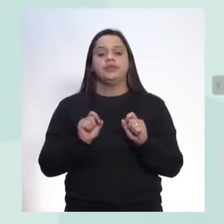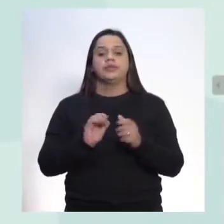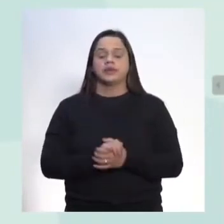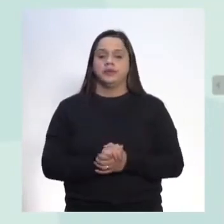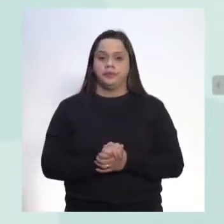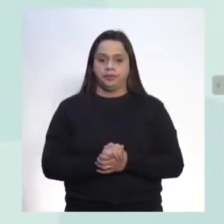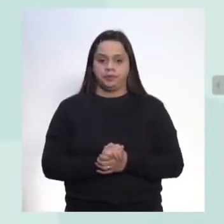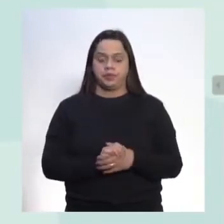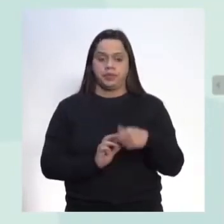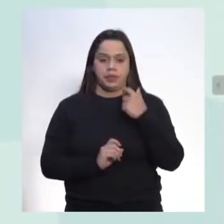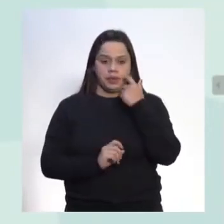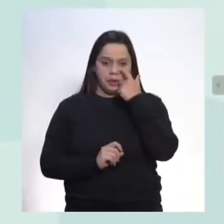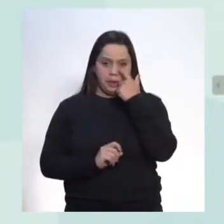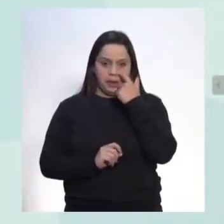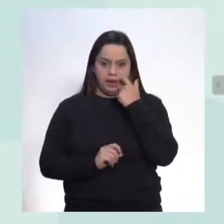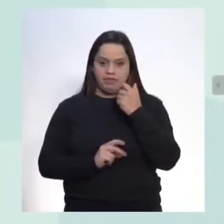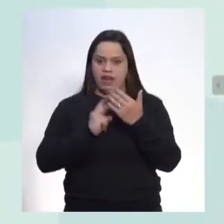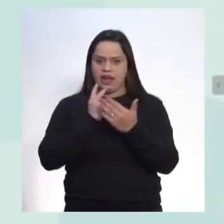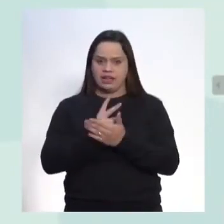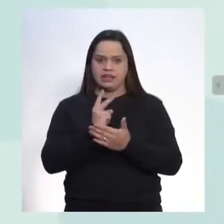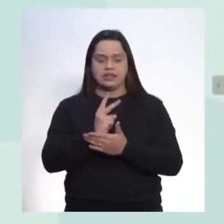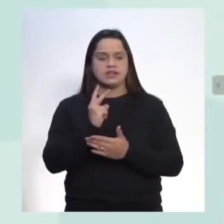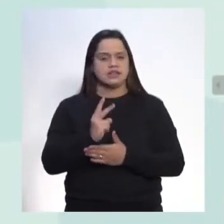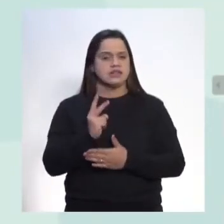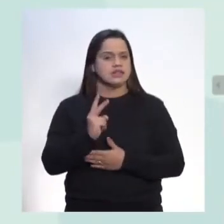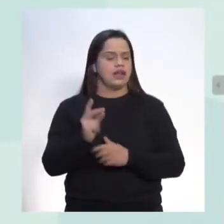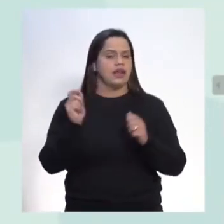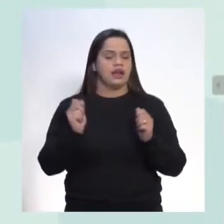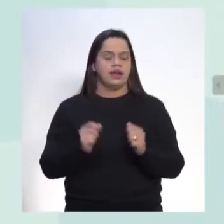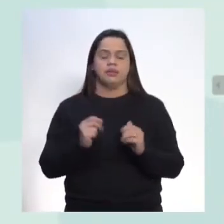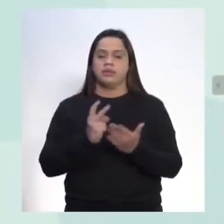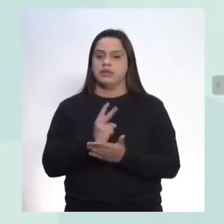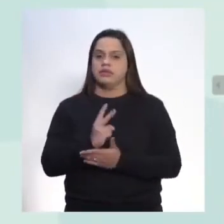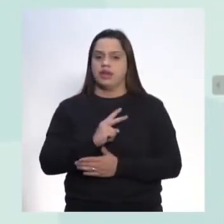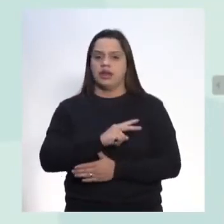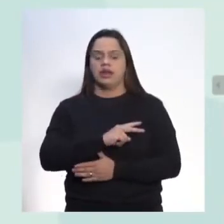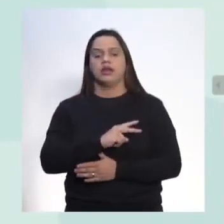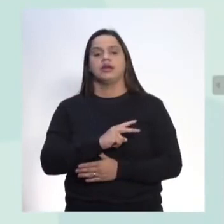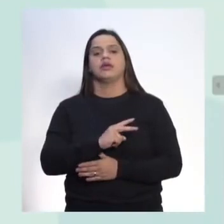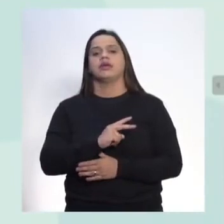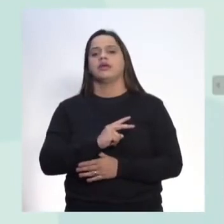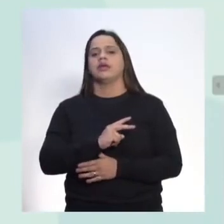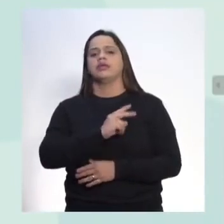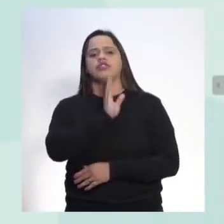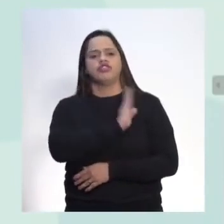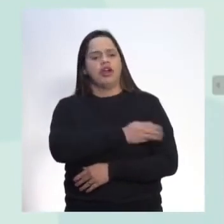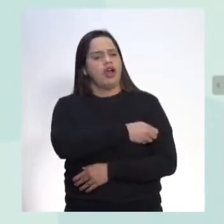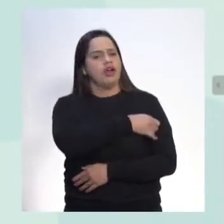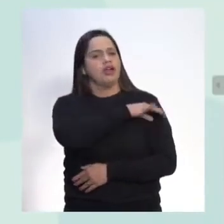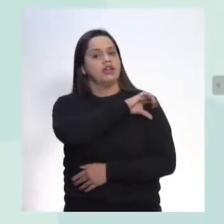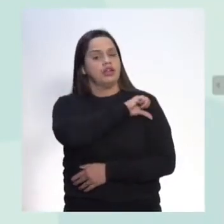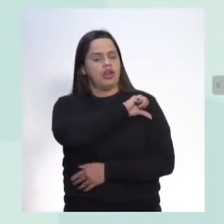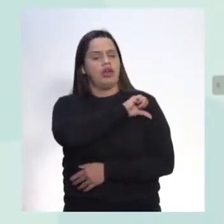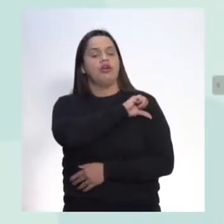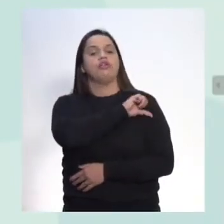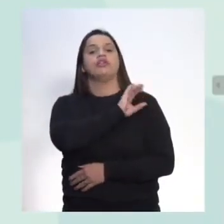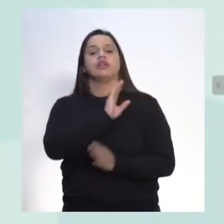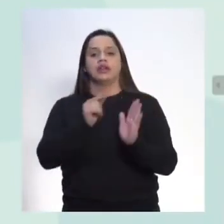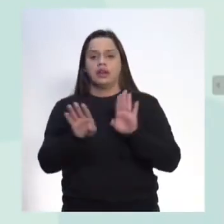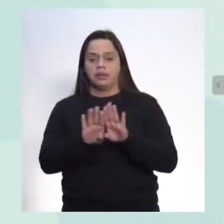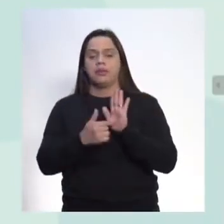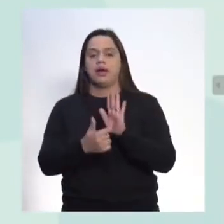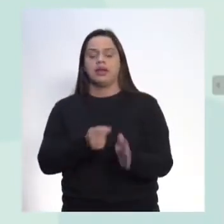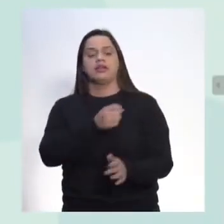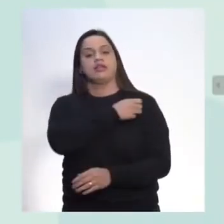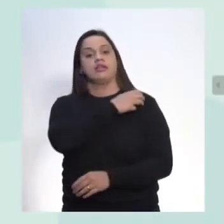bem? Isso aí vai caminhar com vocês ao longo de muito tempo, tá? Ao término dos anos finais, do 9º ano também aparece, e no ensino